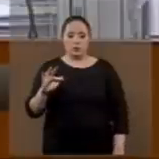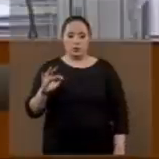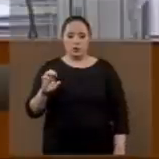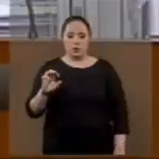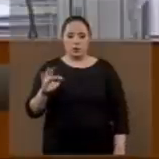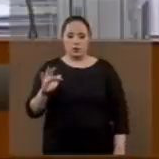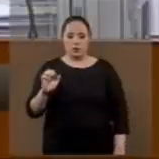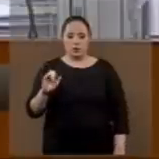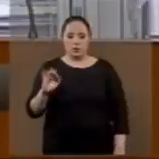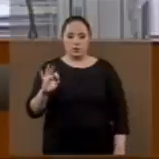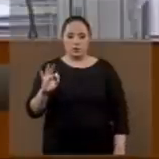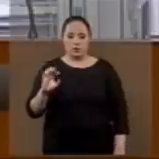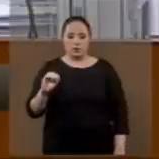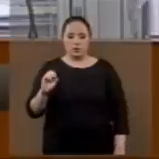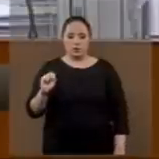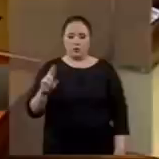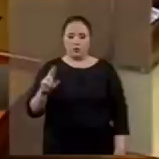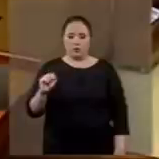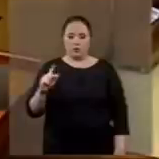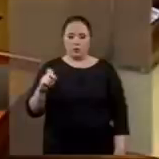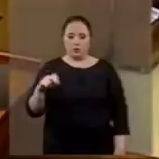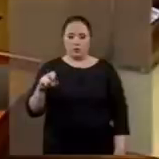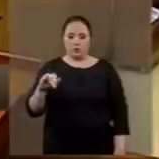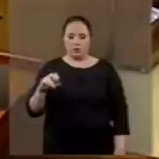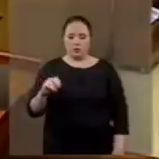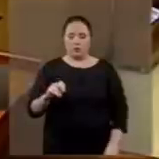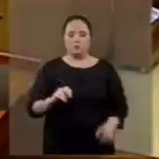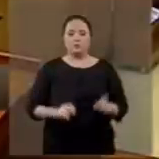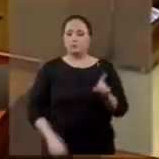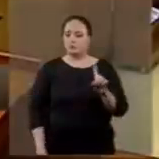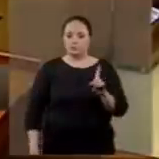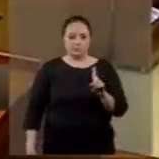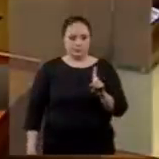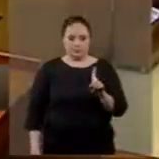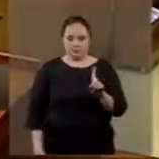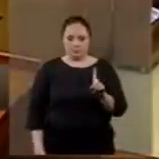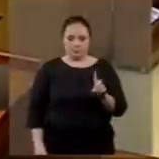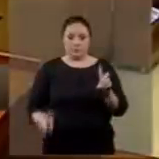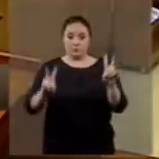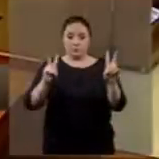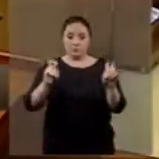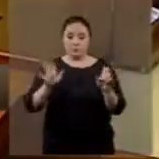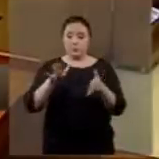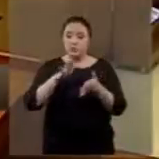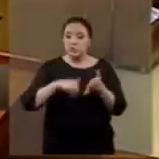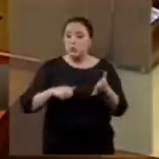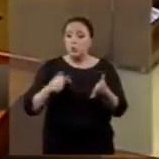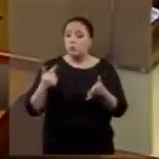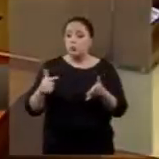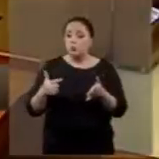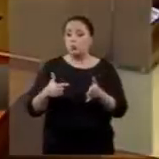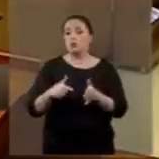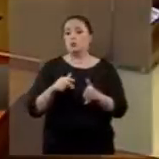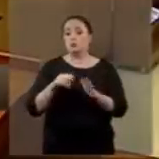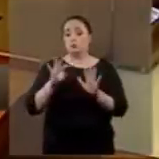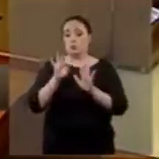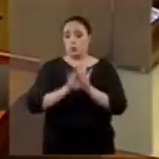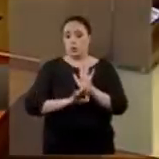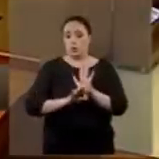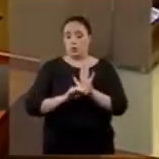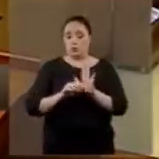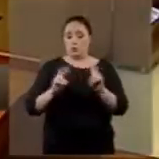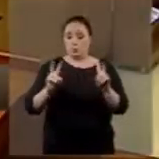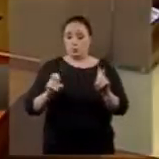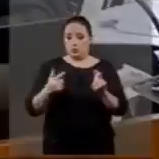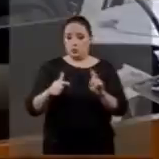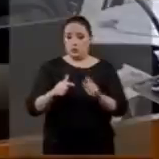suspensivo... Não, a expressão porque eu não sei foi retirada qual... agora. Foi, não existe. Não existe. Não existe. Mas para